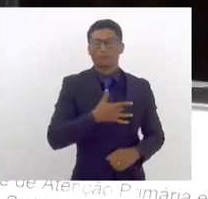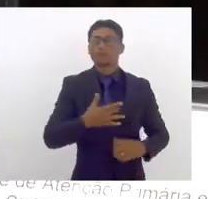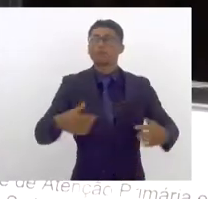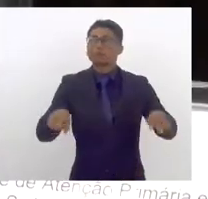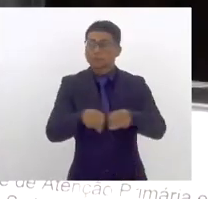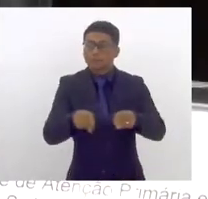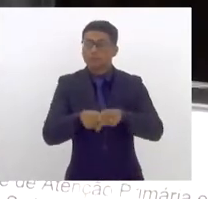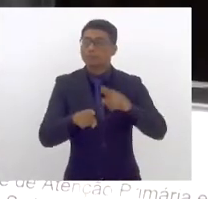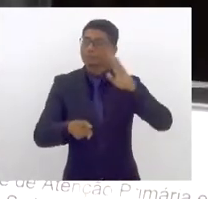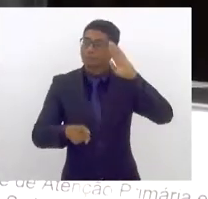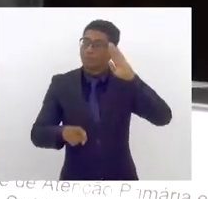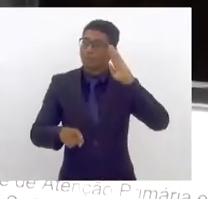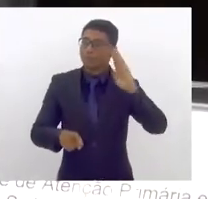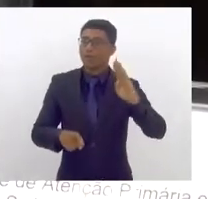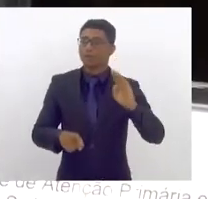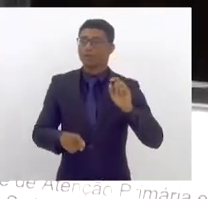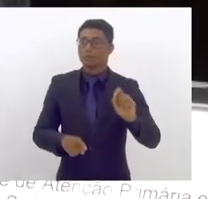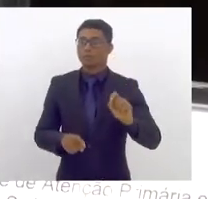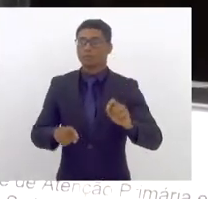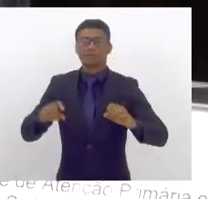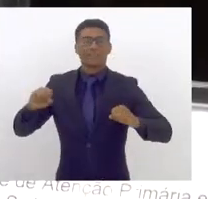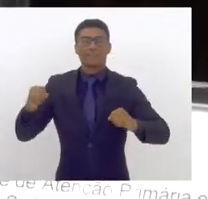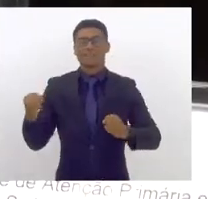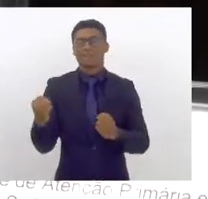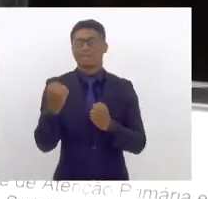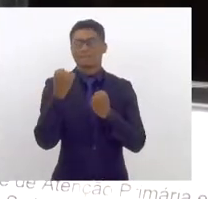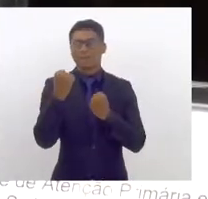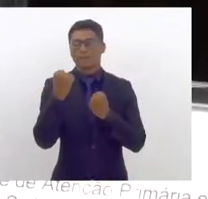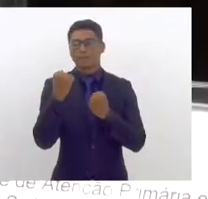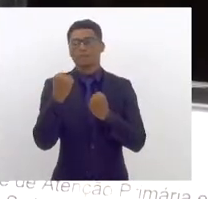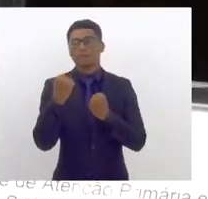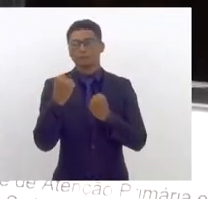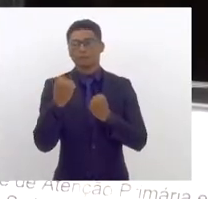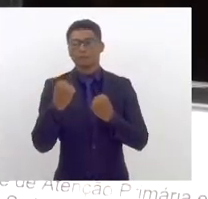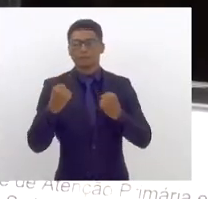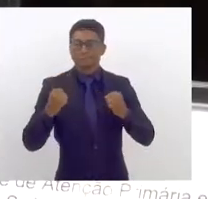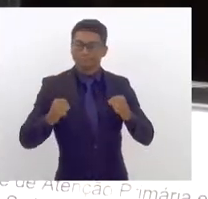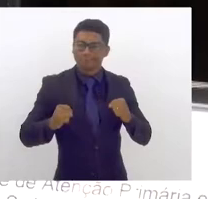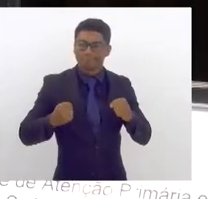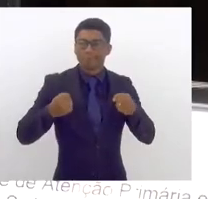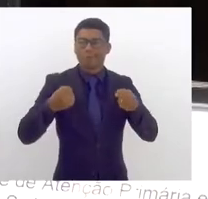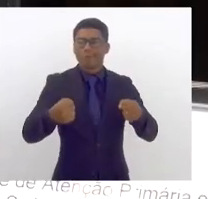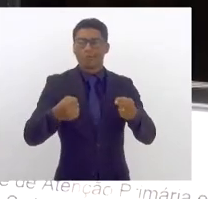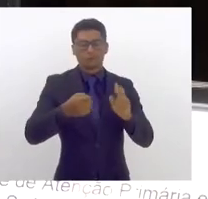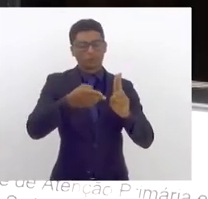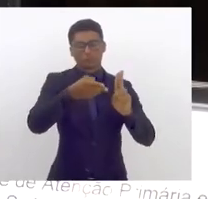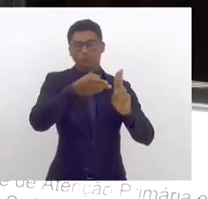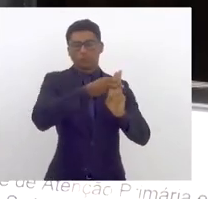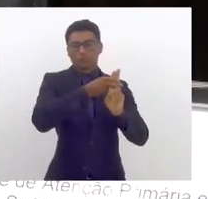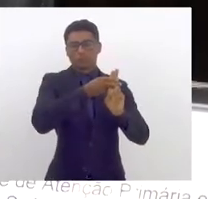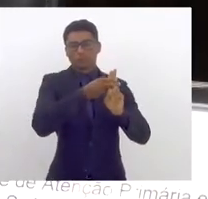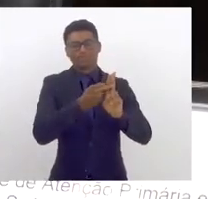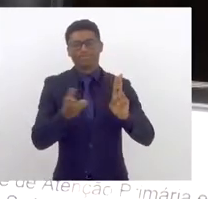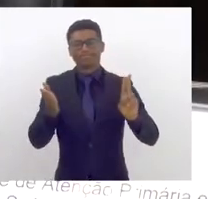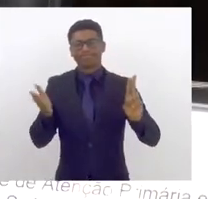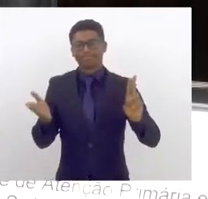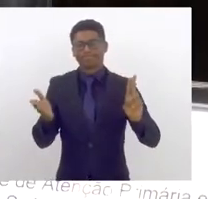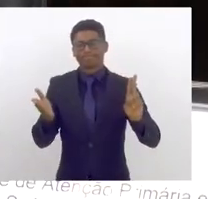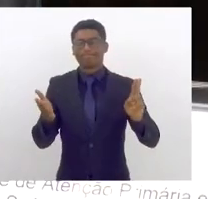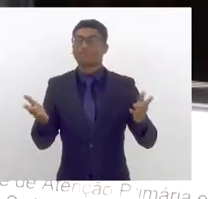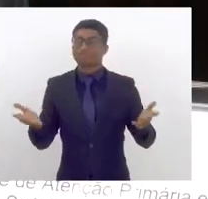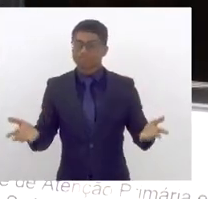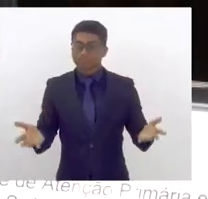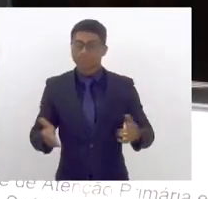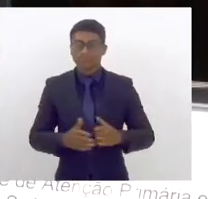nesse Campo a sua defesa contundente árdua do Sistema Único de Saúde então Faço